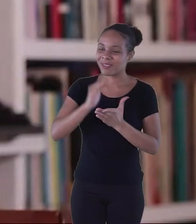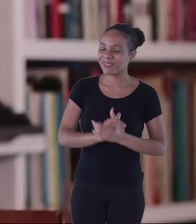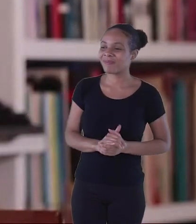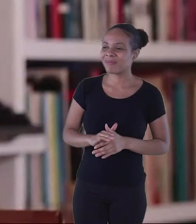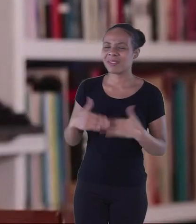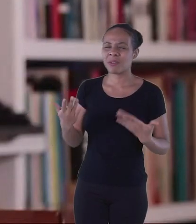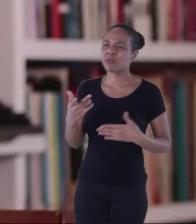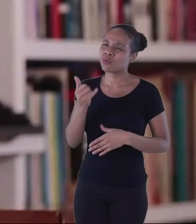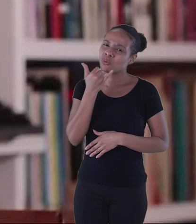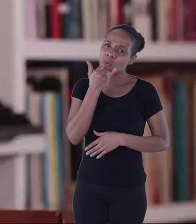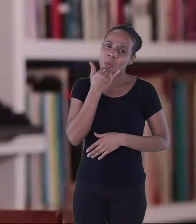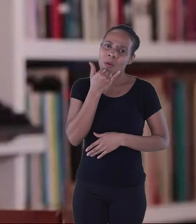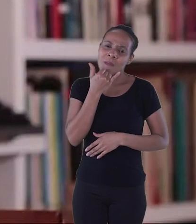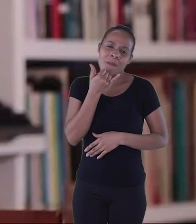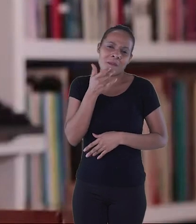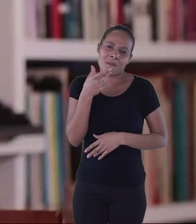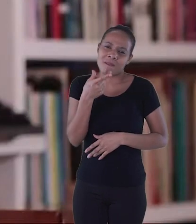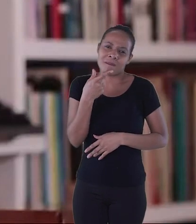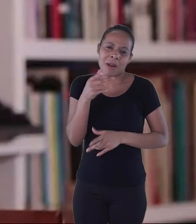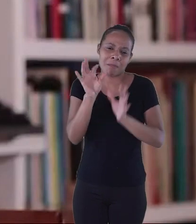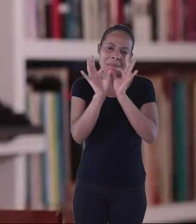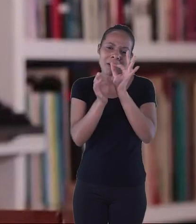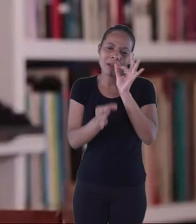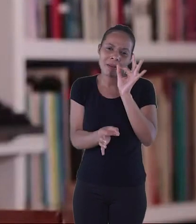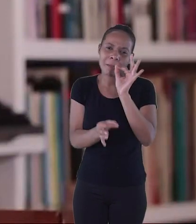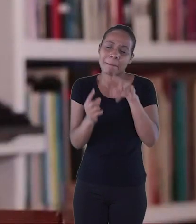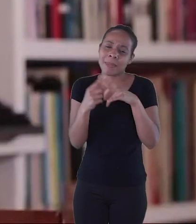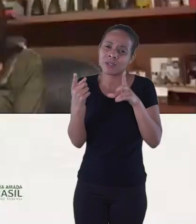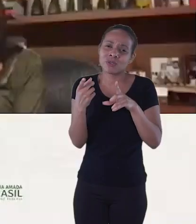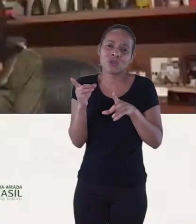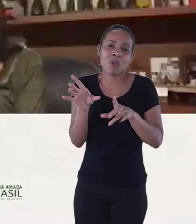minha gratidão como leitor pelo seu trabalho.